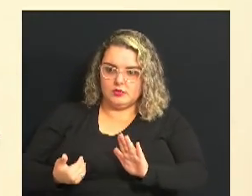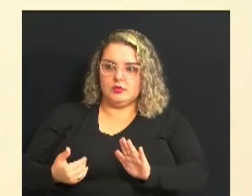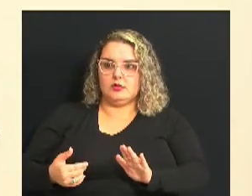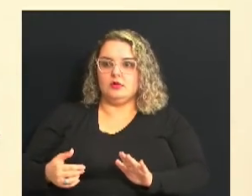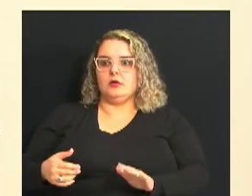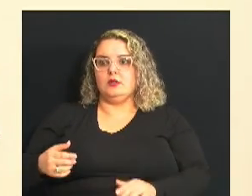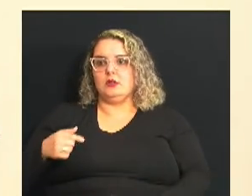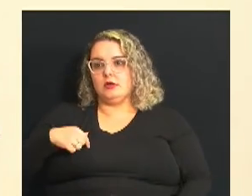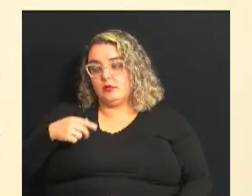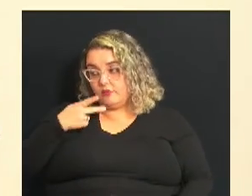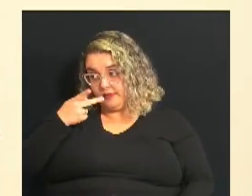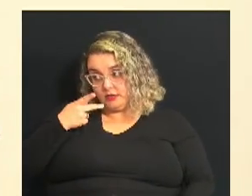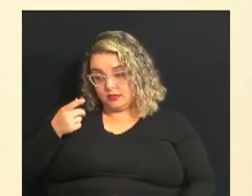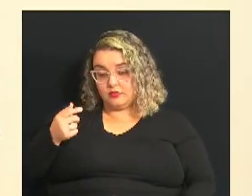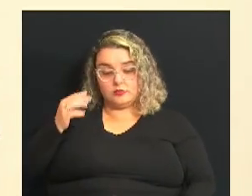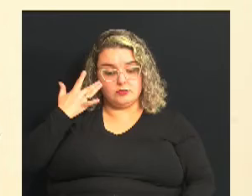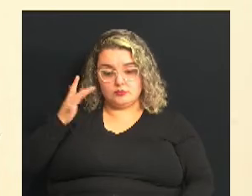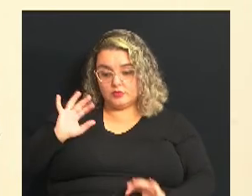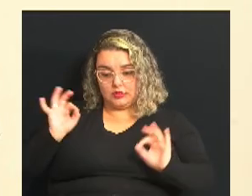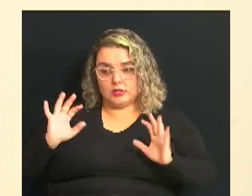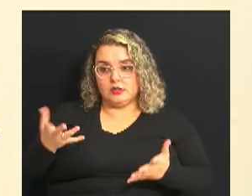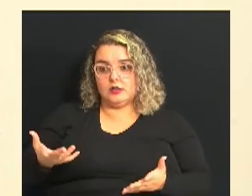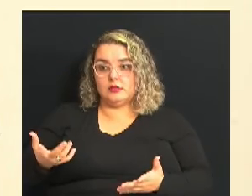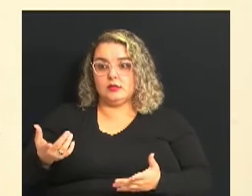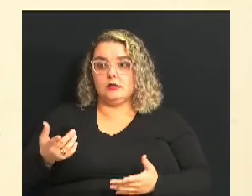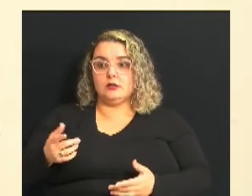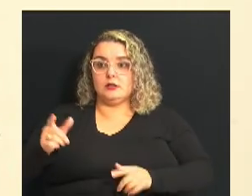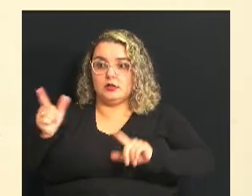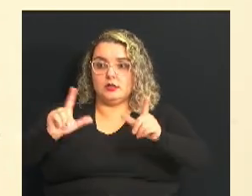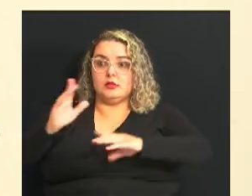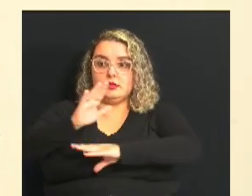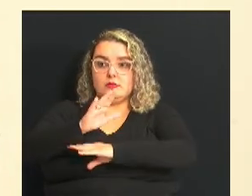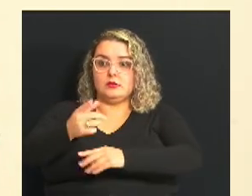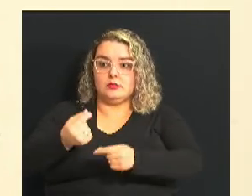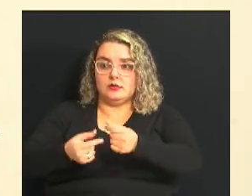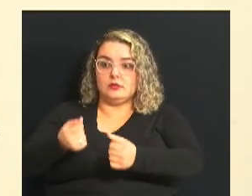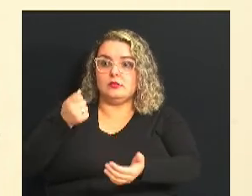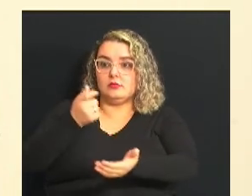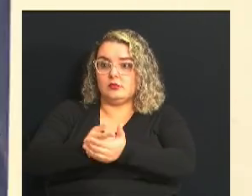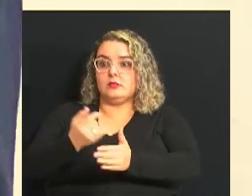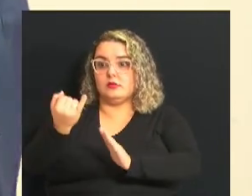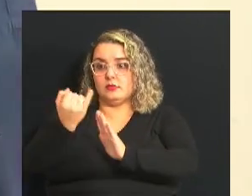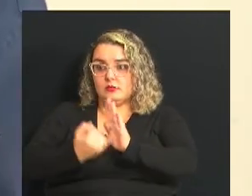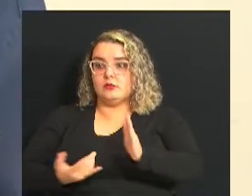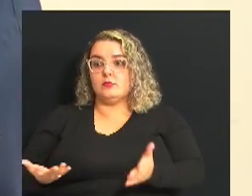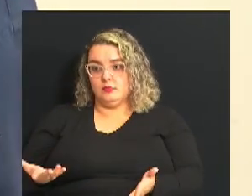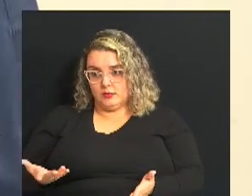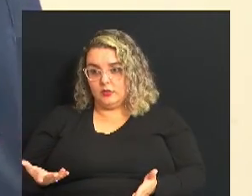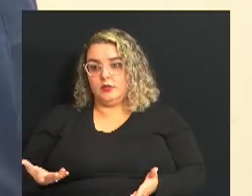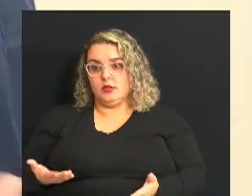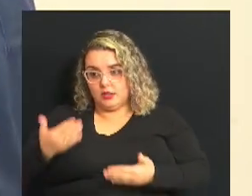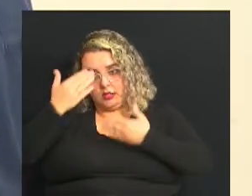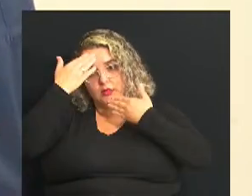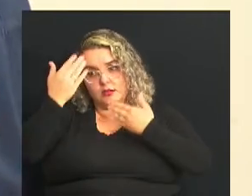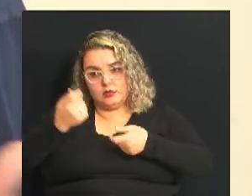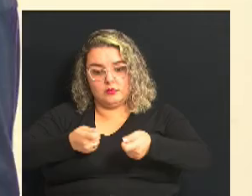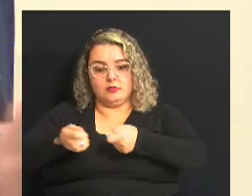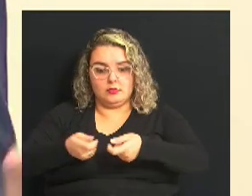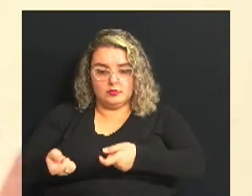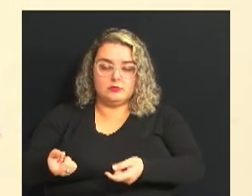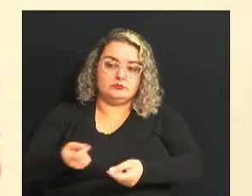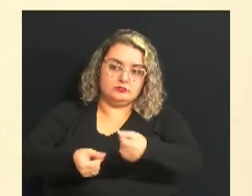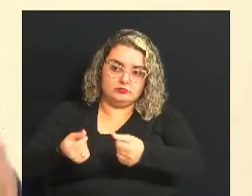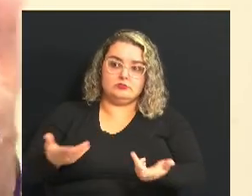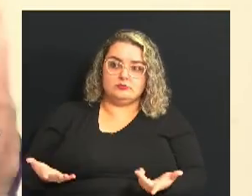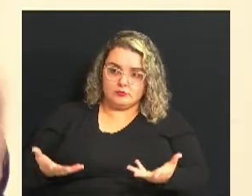tá? Abater no orçamento da TV Câmara e o pagador de impostos agradece tanto quanto a economia que vocês fizeram em toda